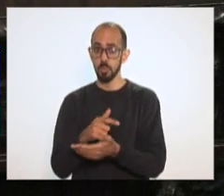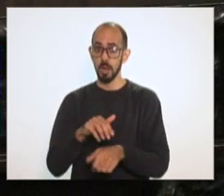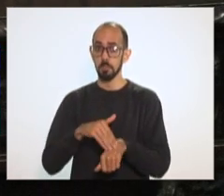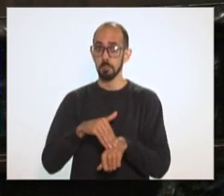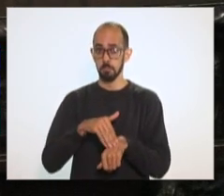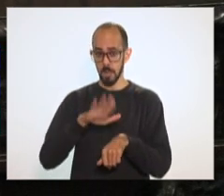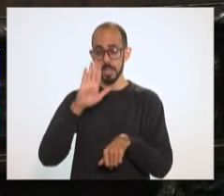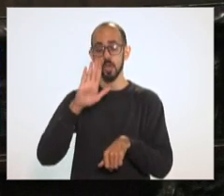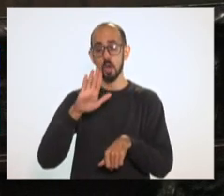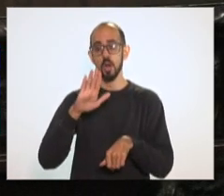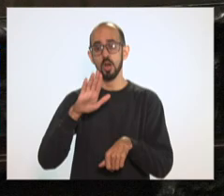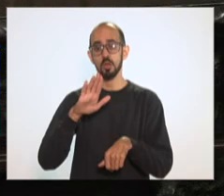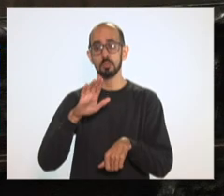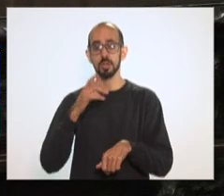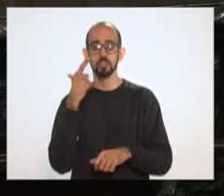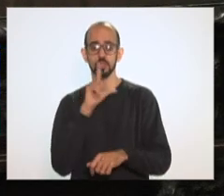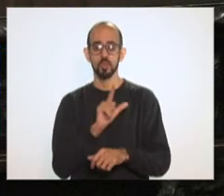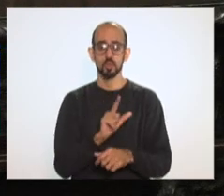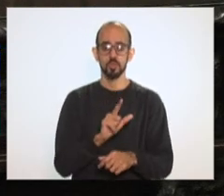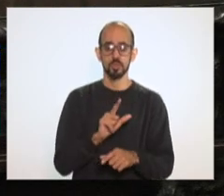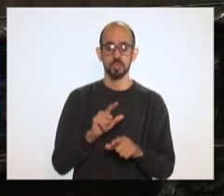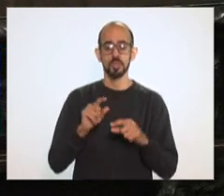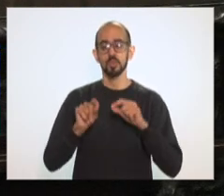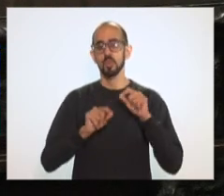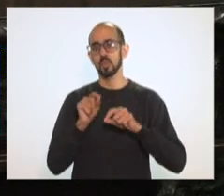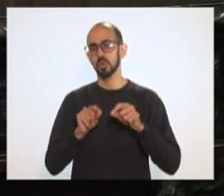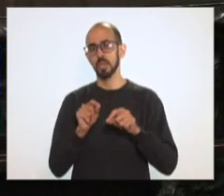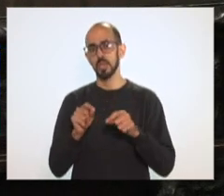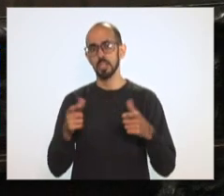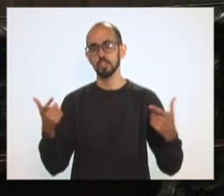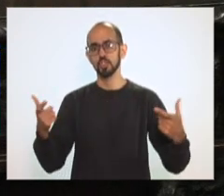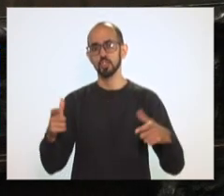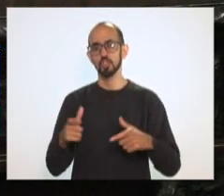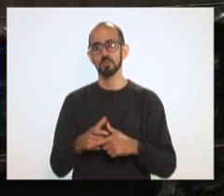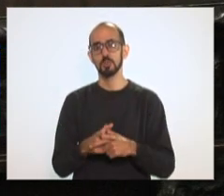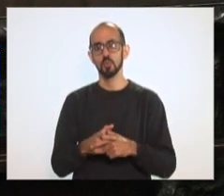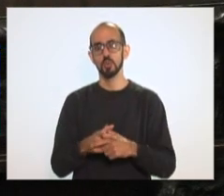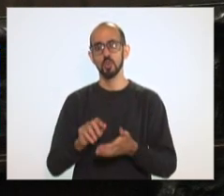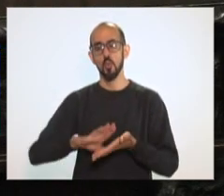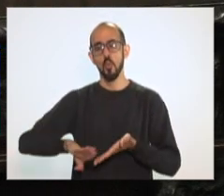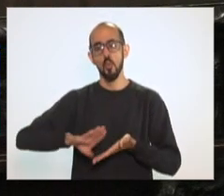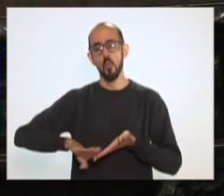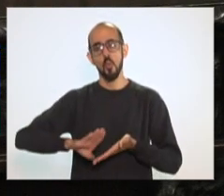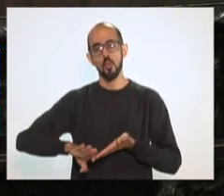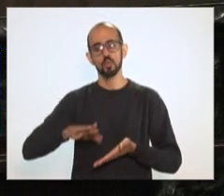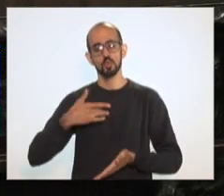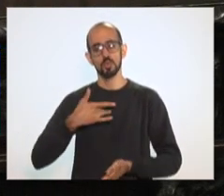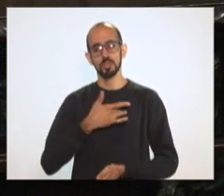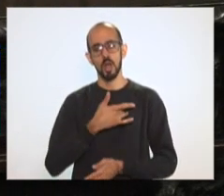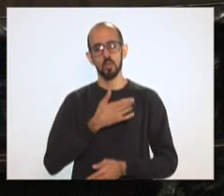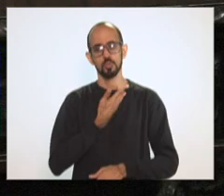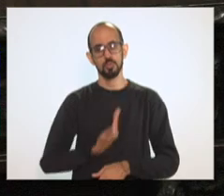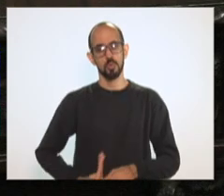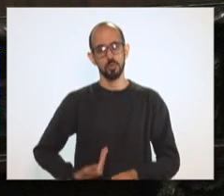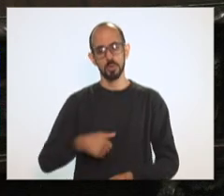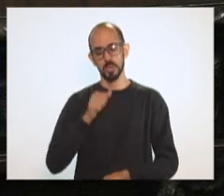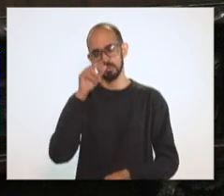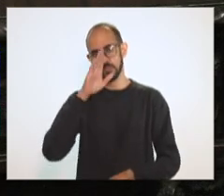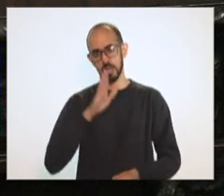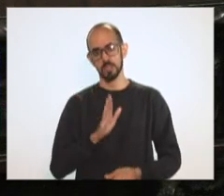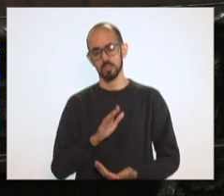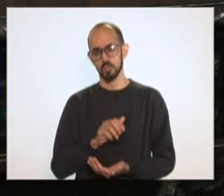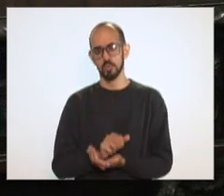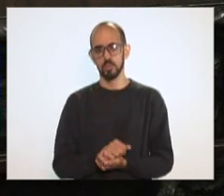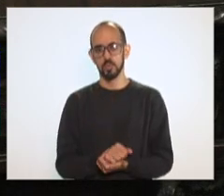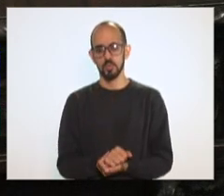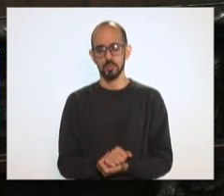ter efetivamente uma redução muito grande do custo da saúde pública no nosso país aumentando e muito a capacidade